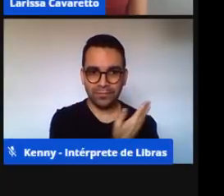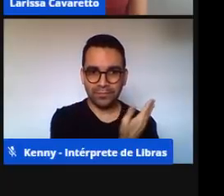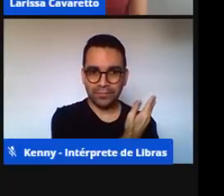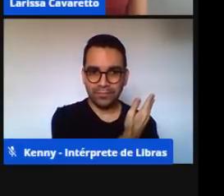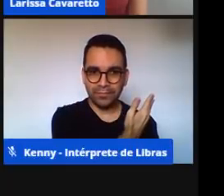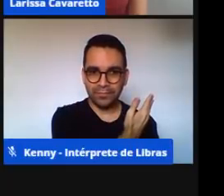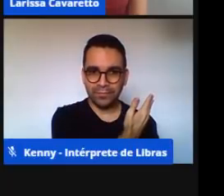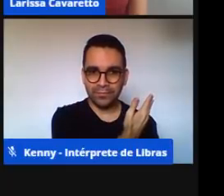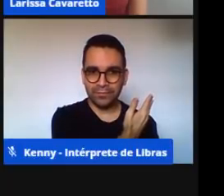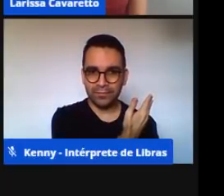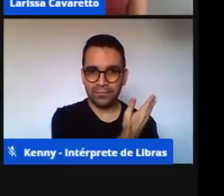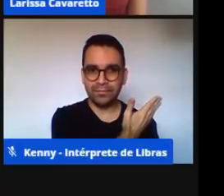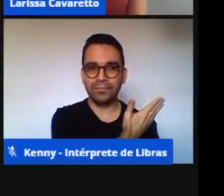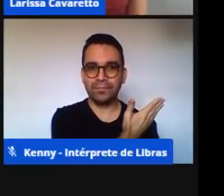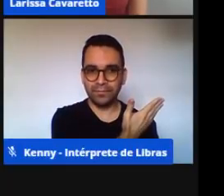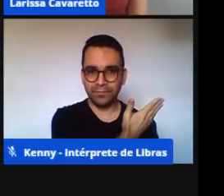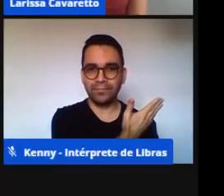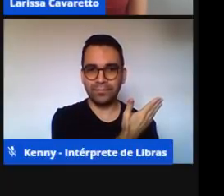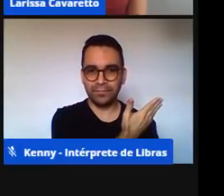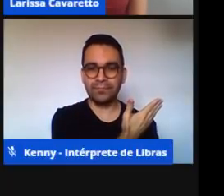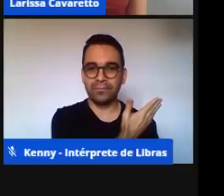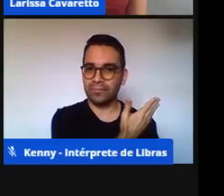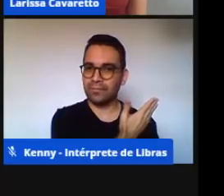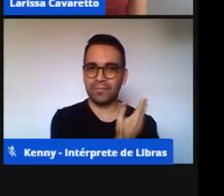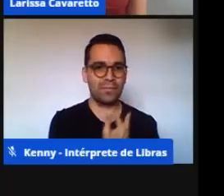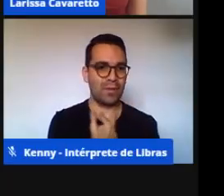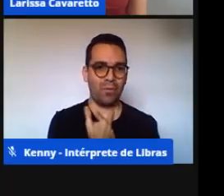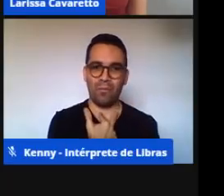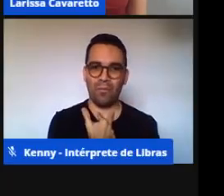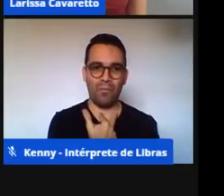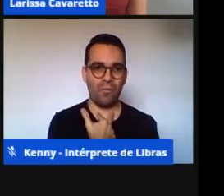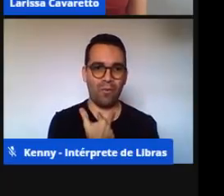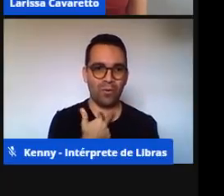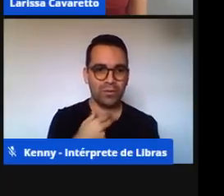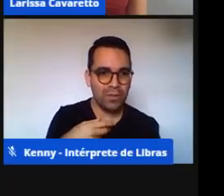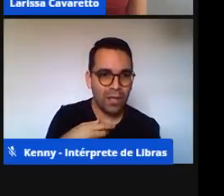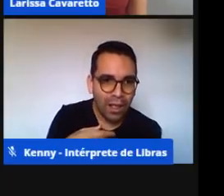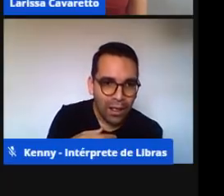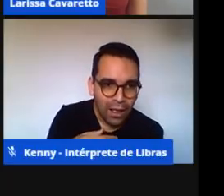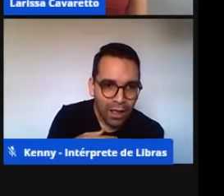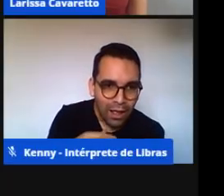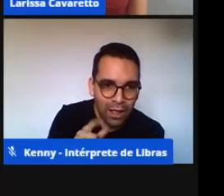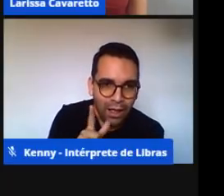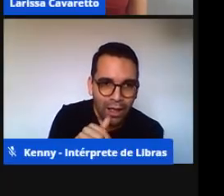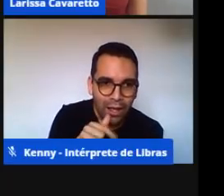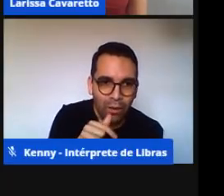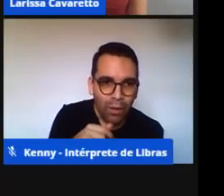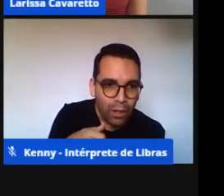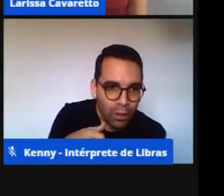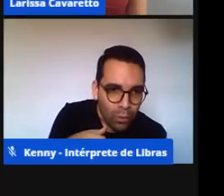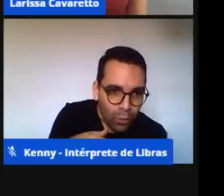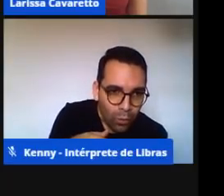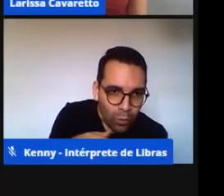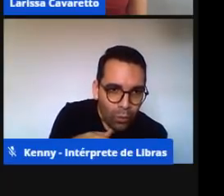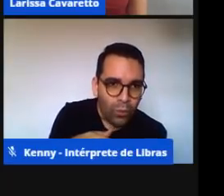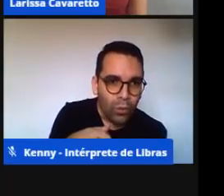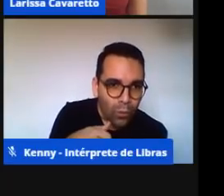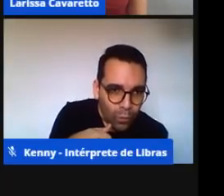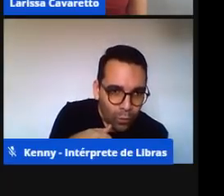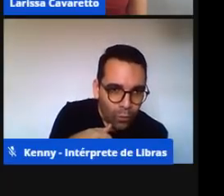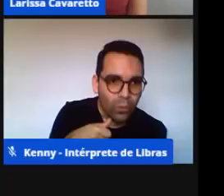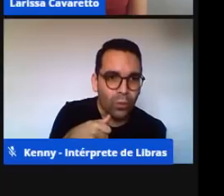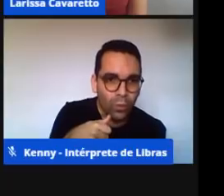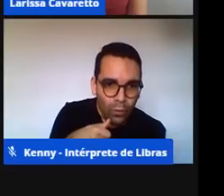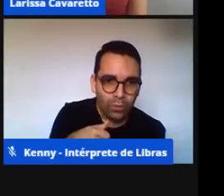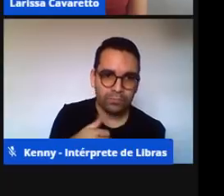eles têm que ser lacrados, porque isso também facilita a transmissão da Covid. Então, lacrar todos esses bebedouros de jato